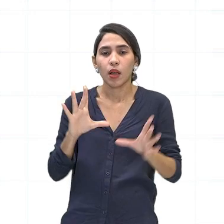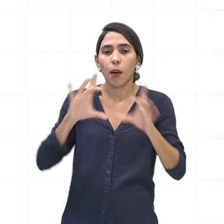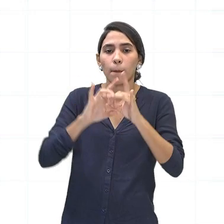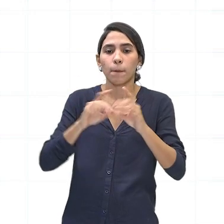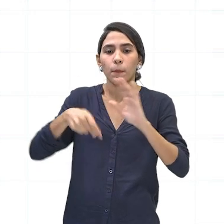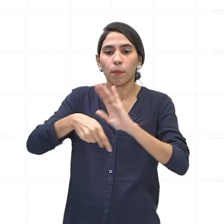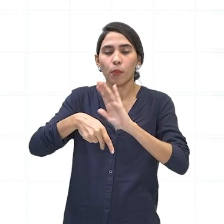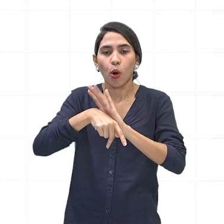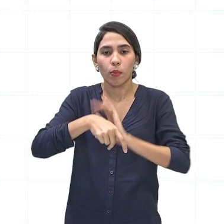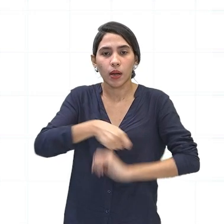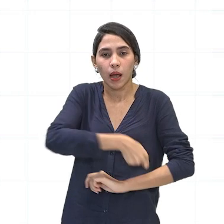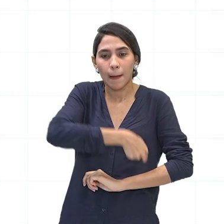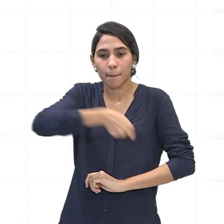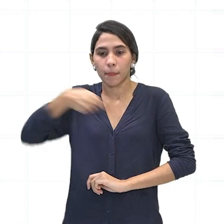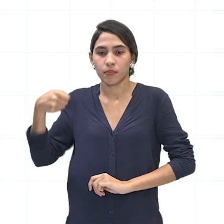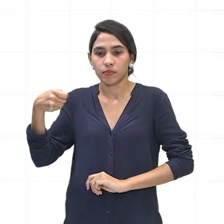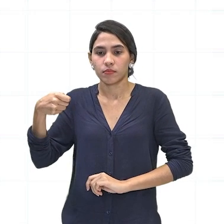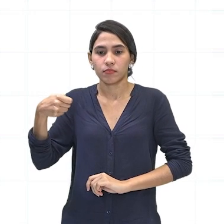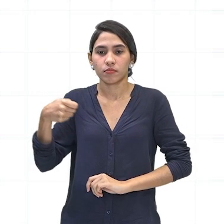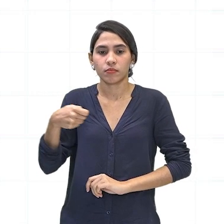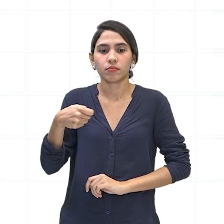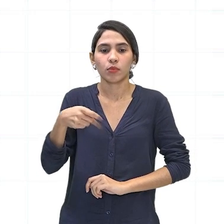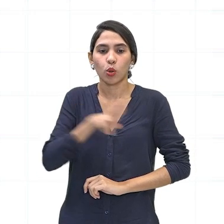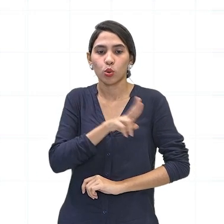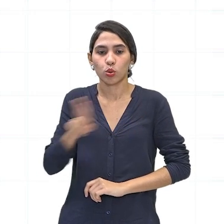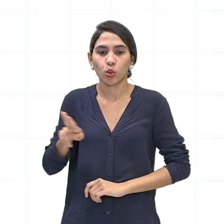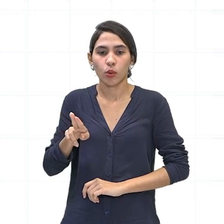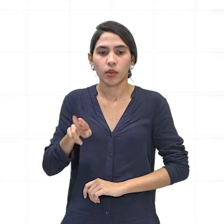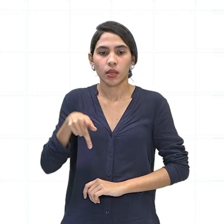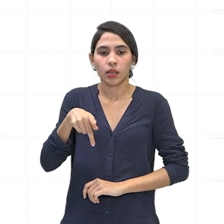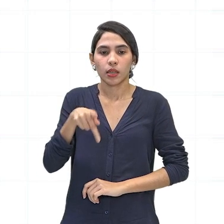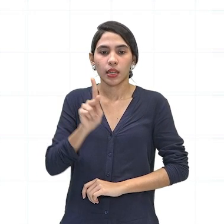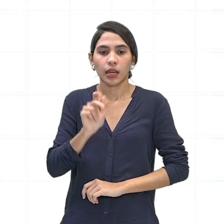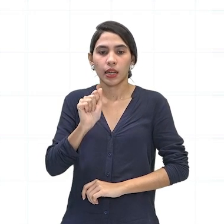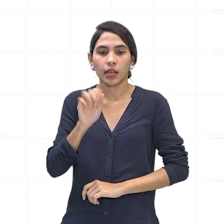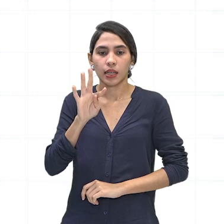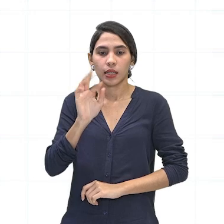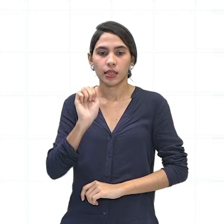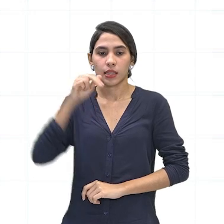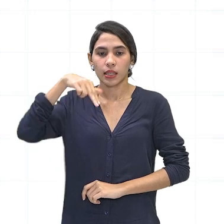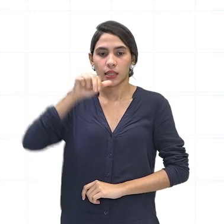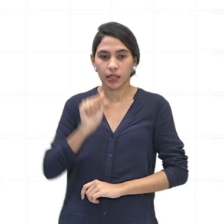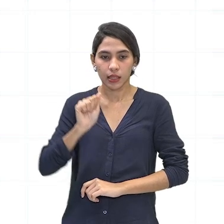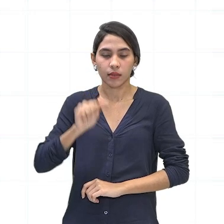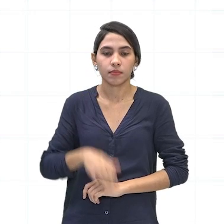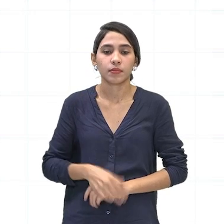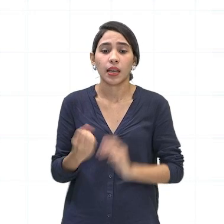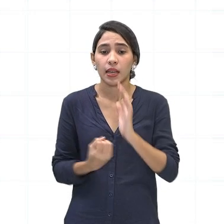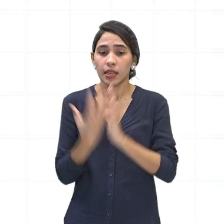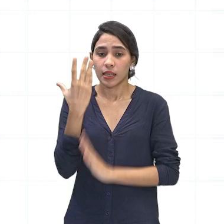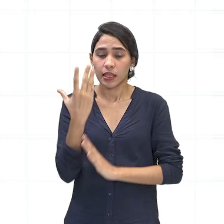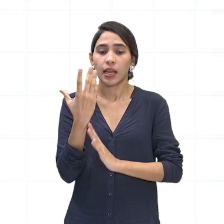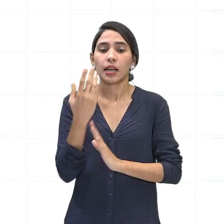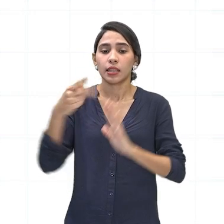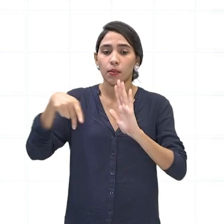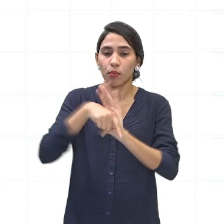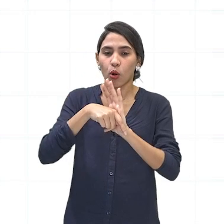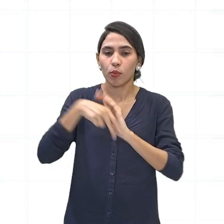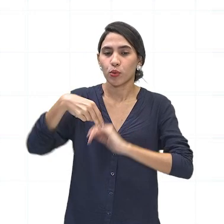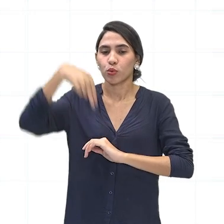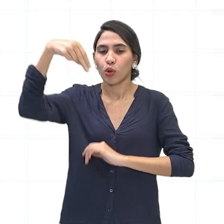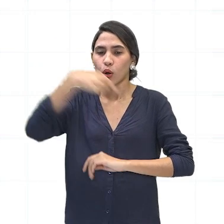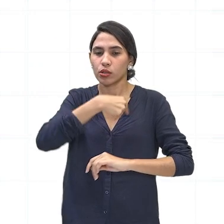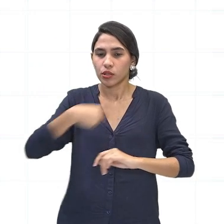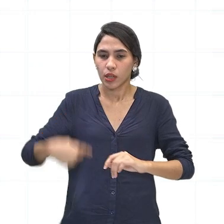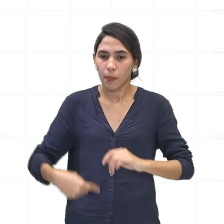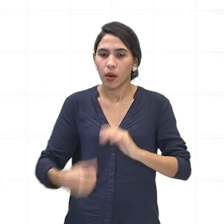né, como eu falei para vocês, chamada de katana, criada provavelmente no norte do Japão, lá no